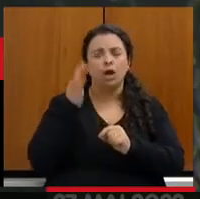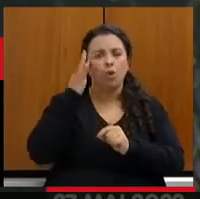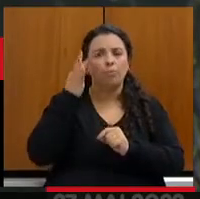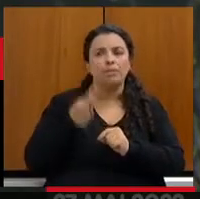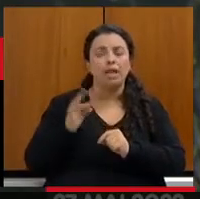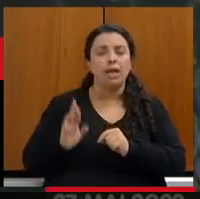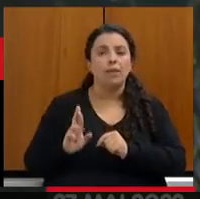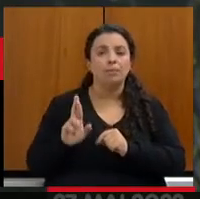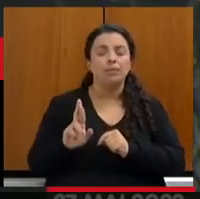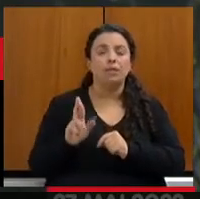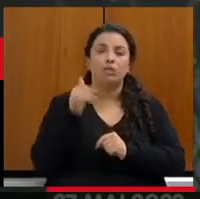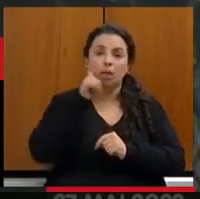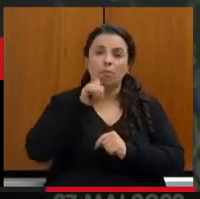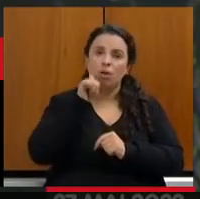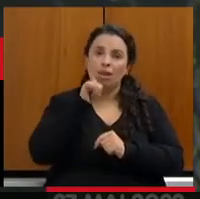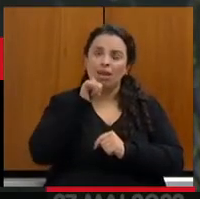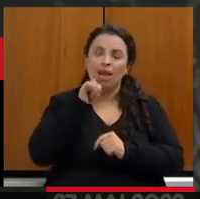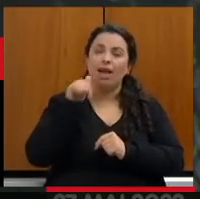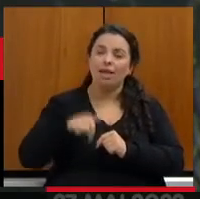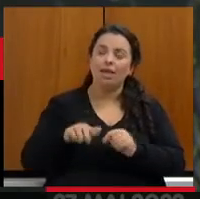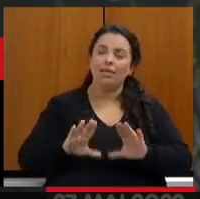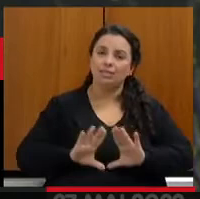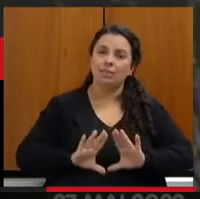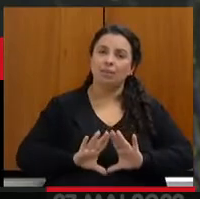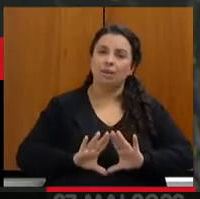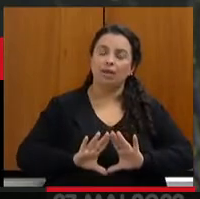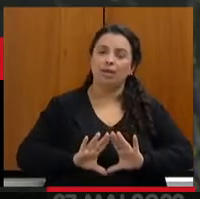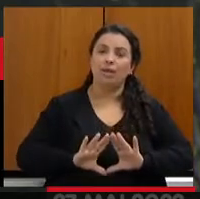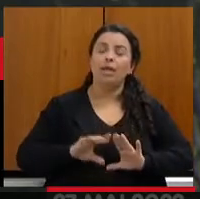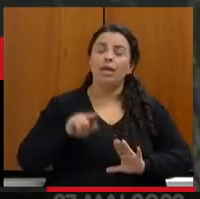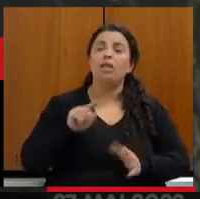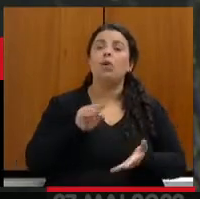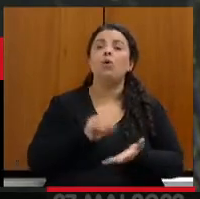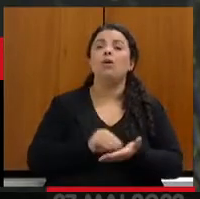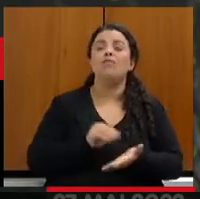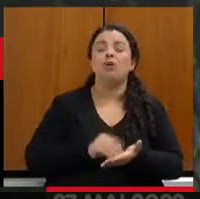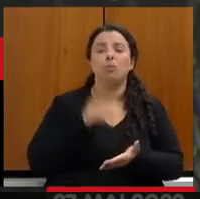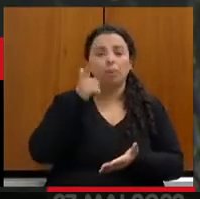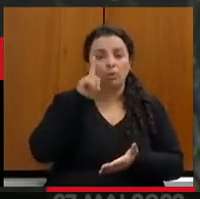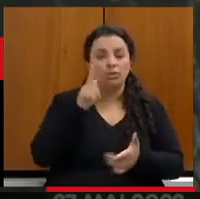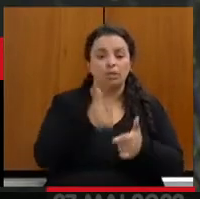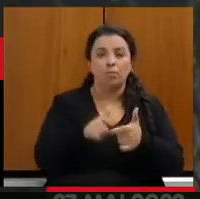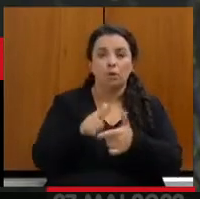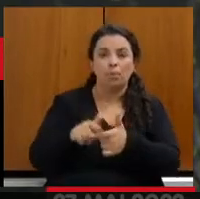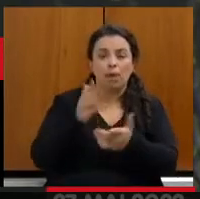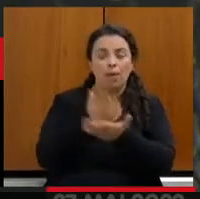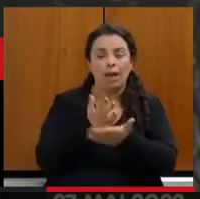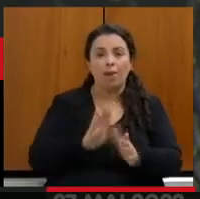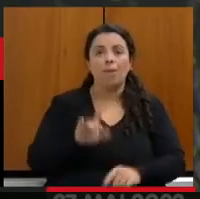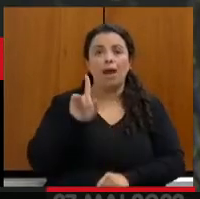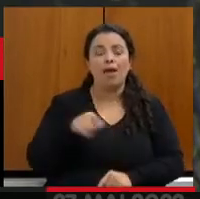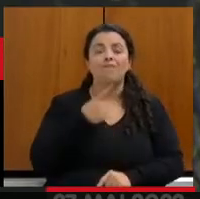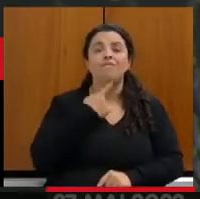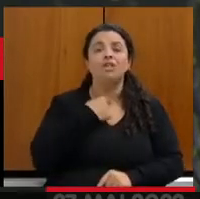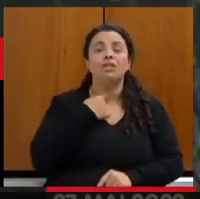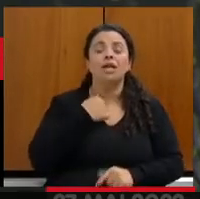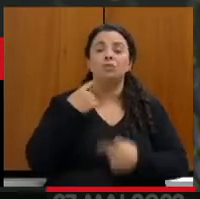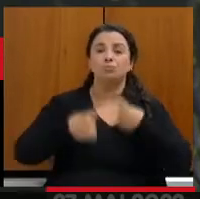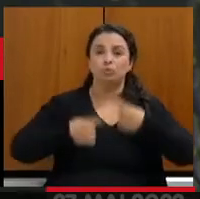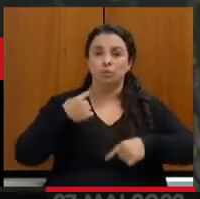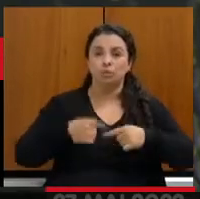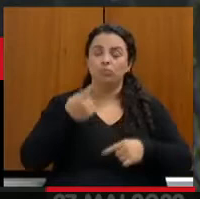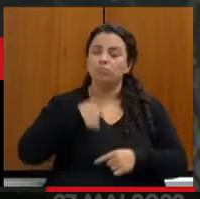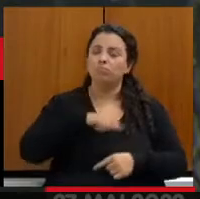feminina na Assembleia é isso O que falta para resolver os nossos problemas é vontade de política e se a gente quer